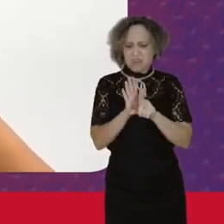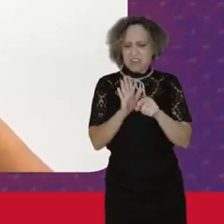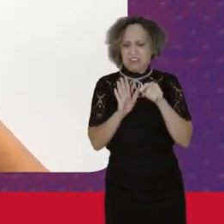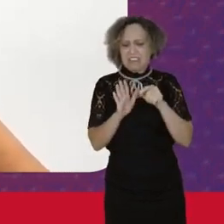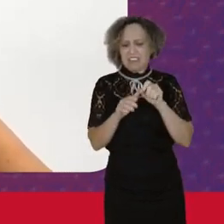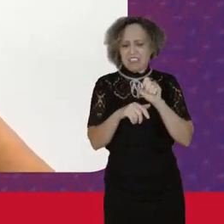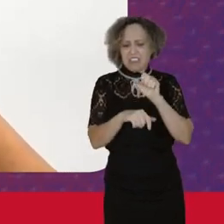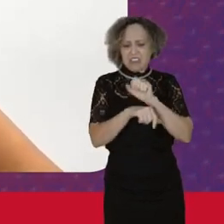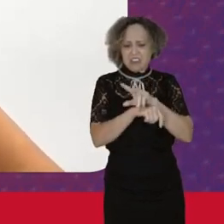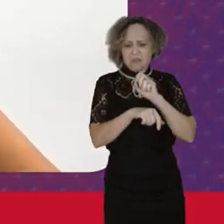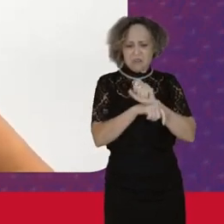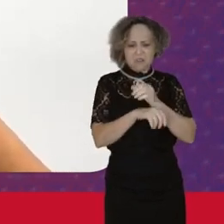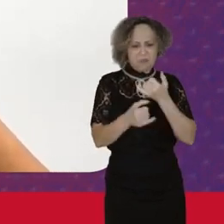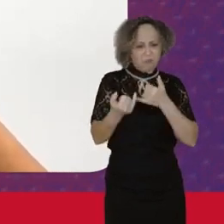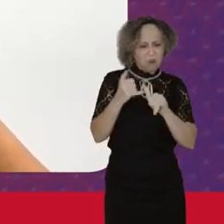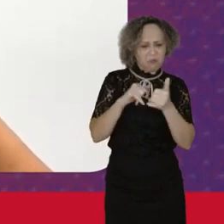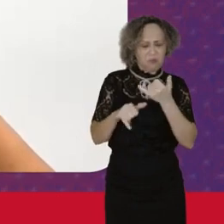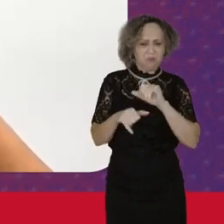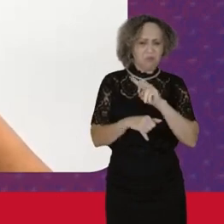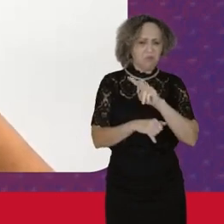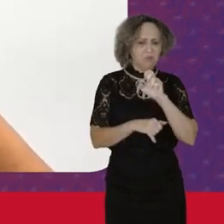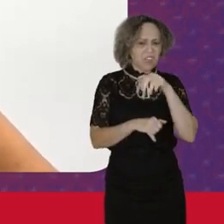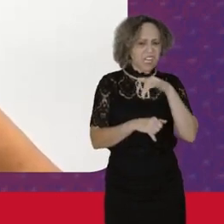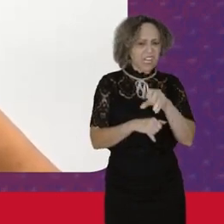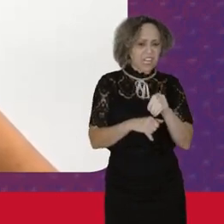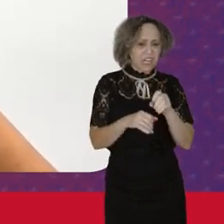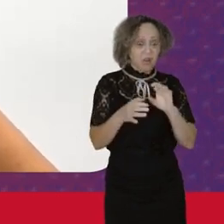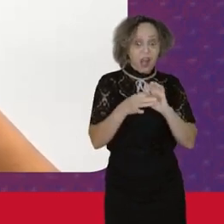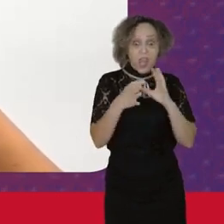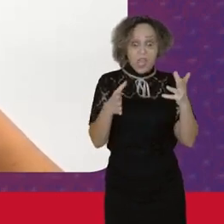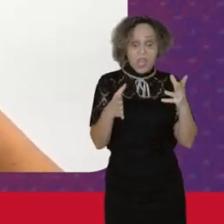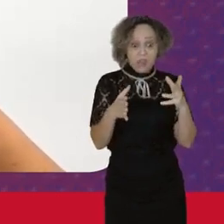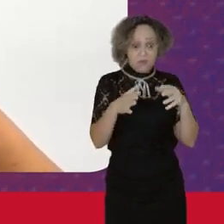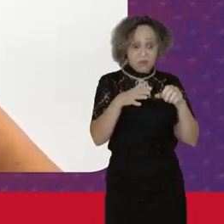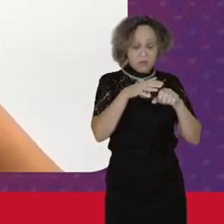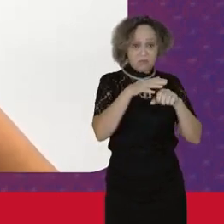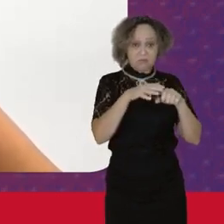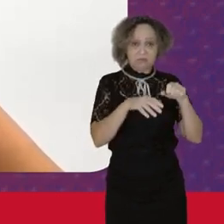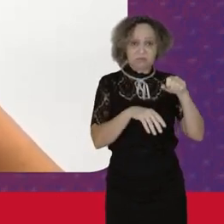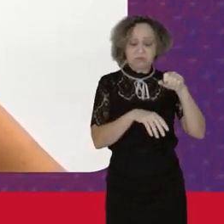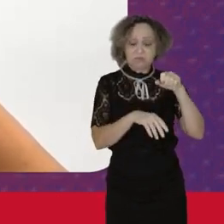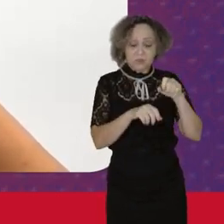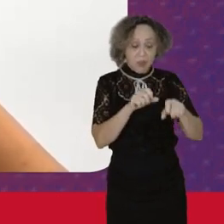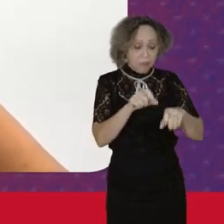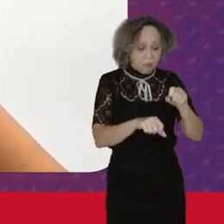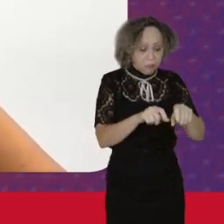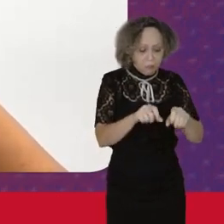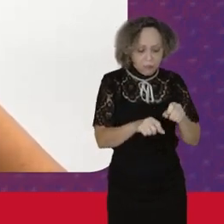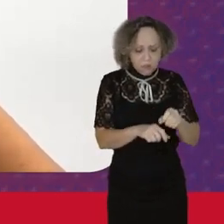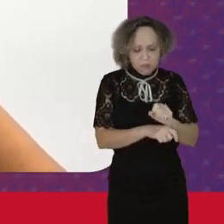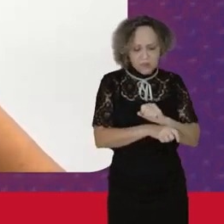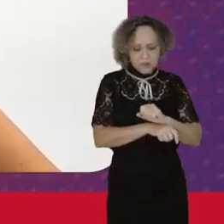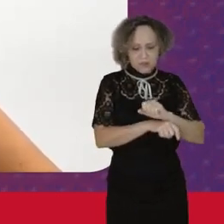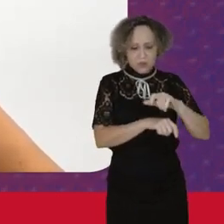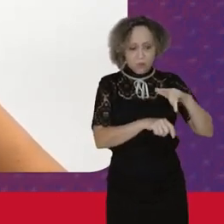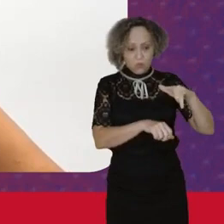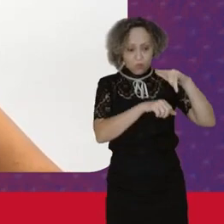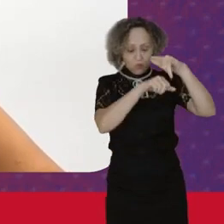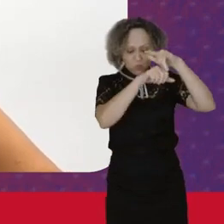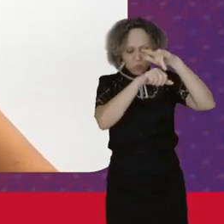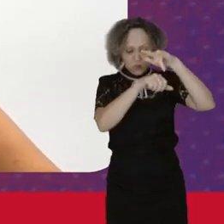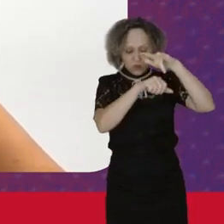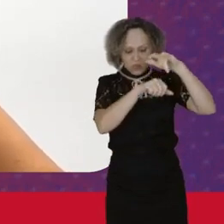trás disso. É tudo menos a vida das pessoas, né? E tem um falso discurso de que ir contra